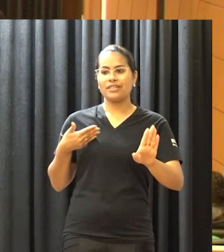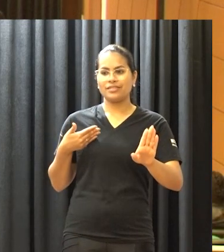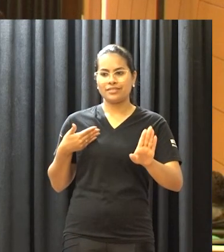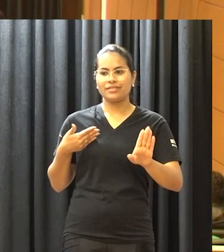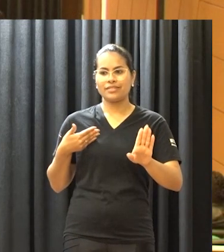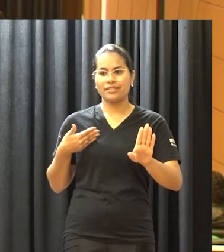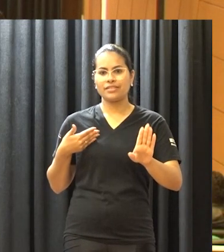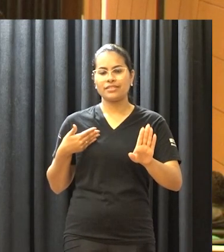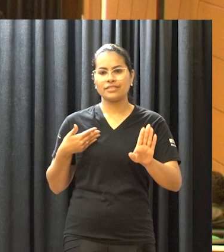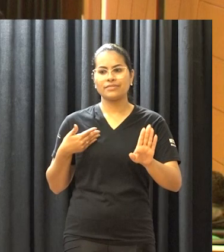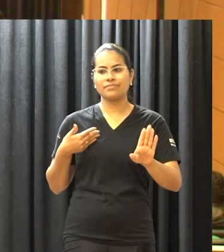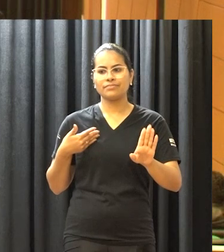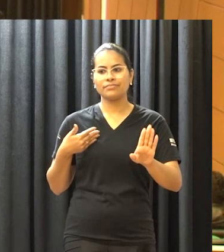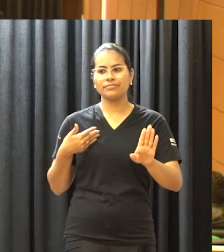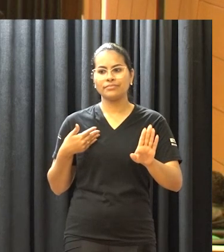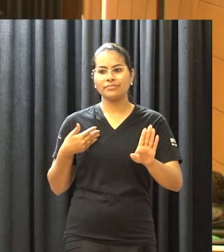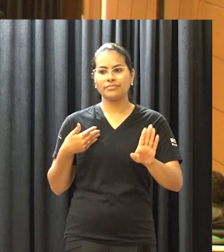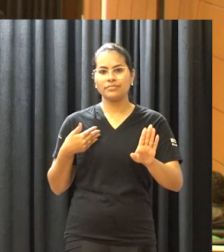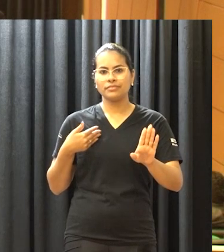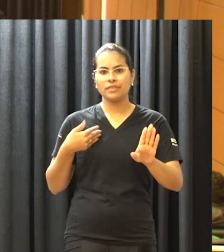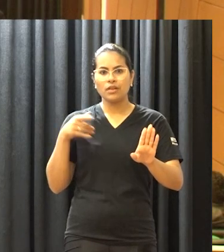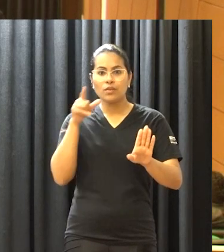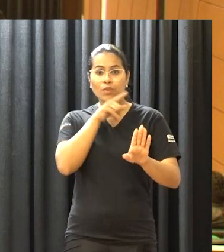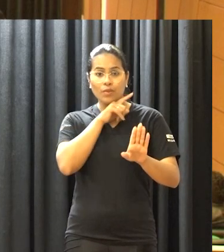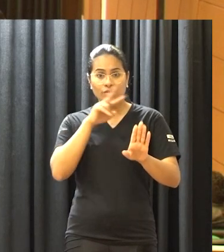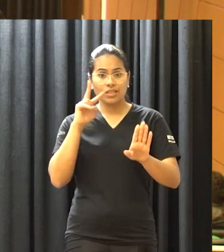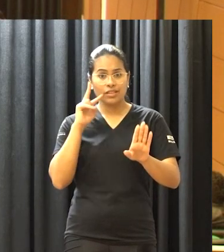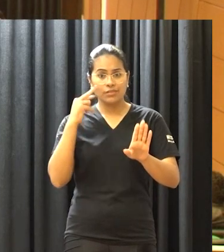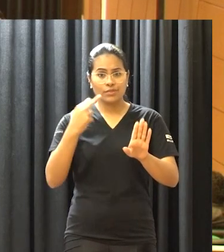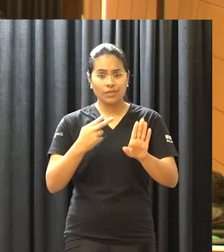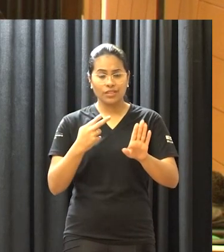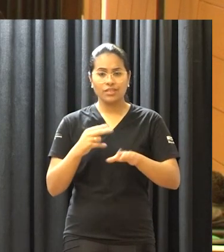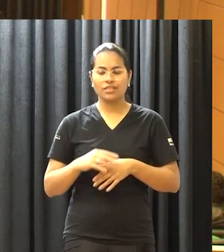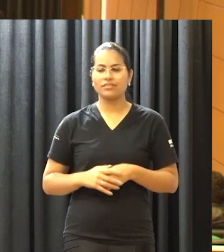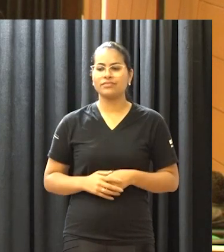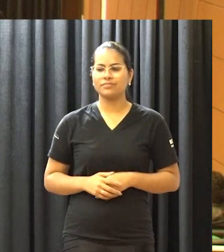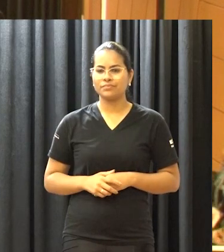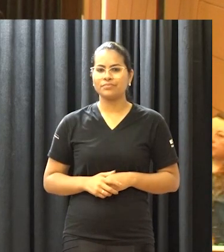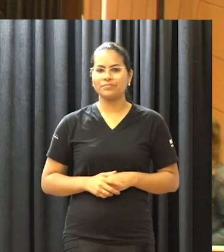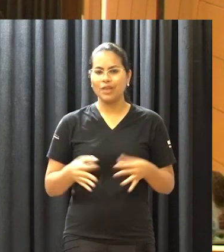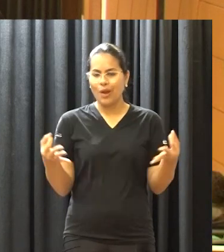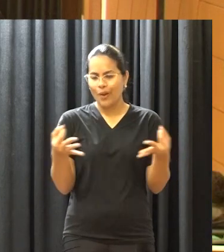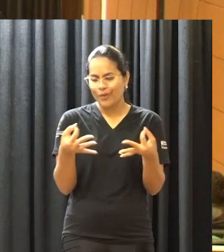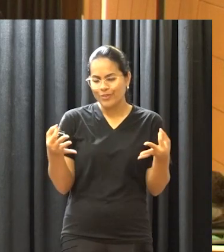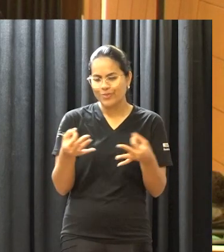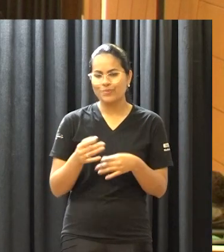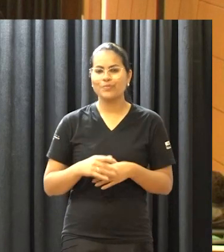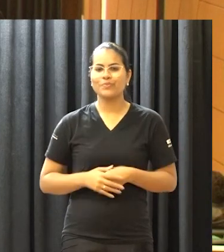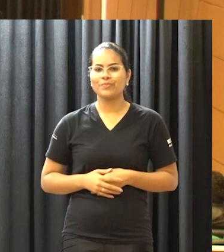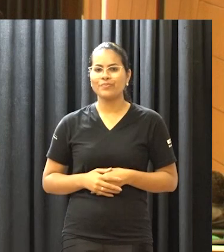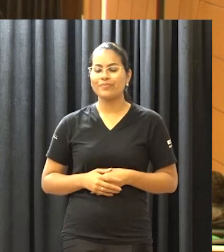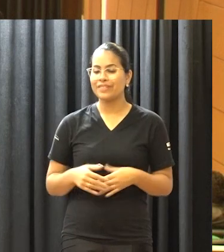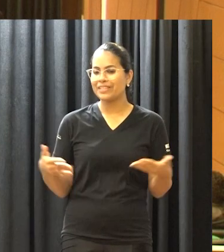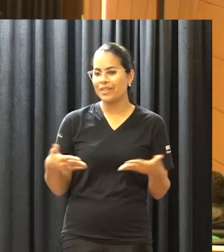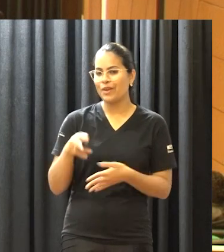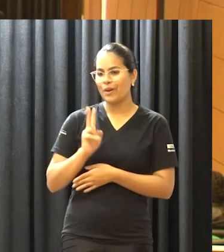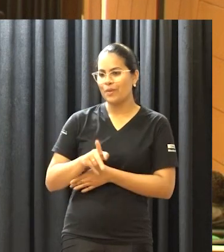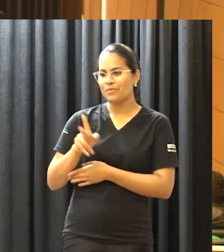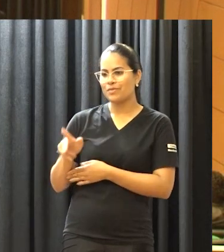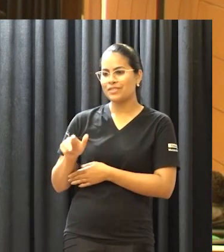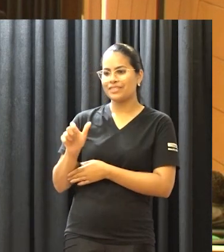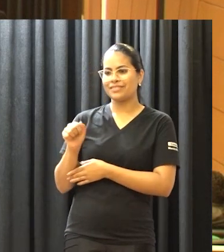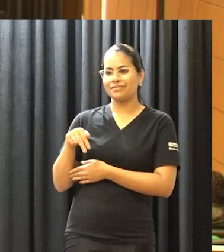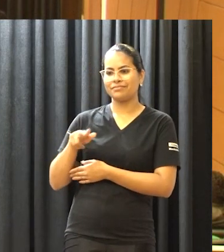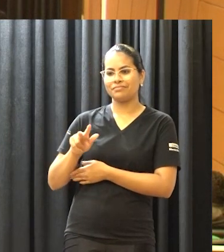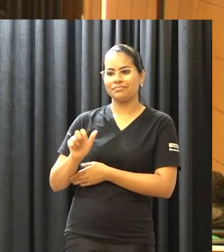Ótimo. Você consegue me visualizar aqui? Ótimo. Então, professora Anaí Guedes de Mello, que é